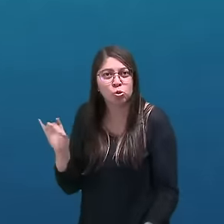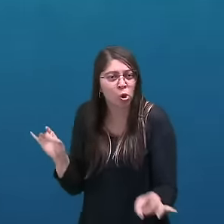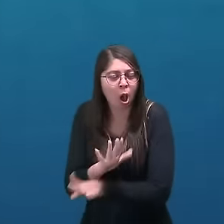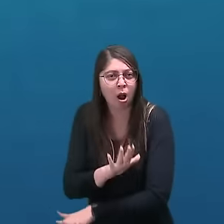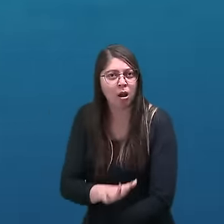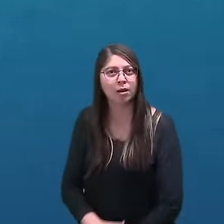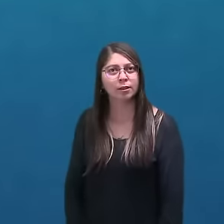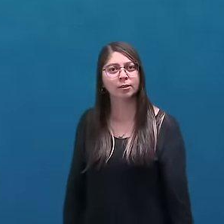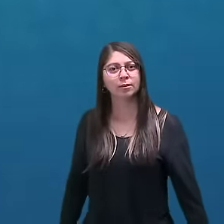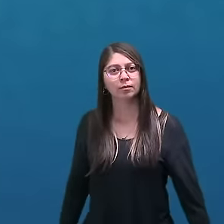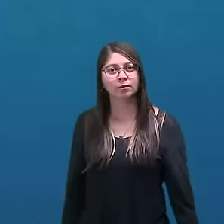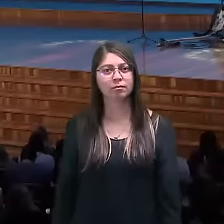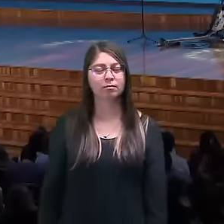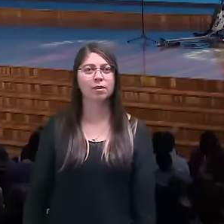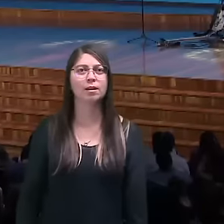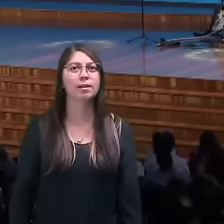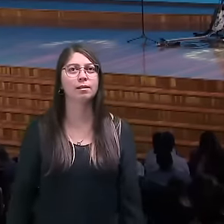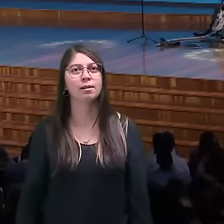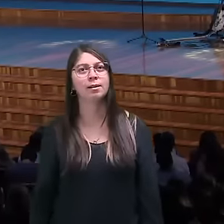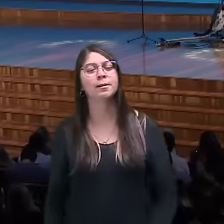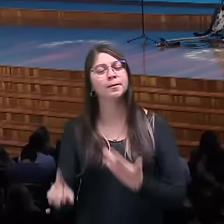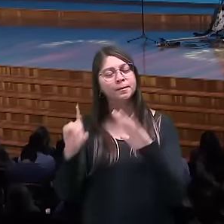Estoy sintiendo poder de Dios.